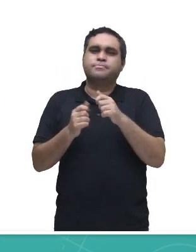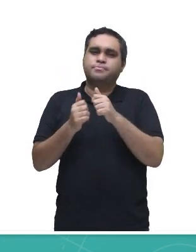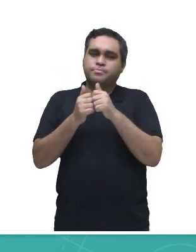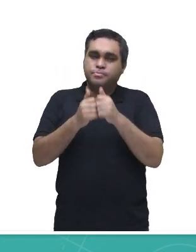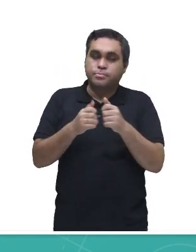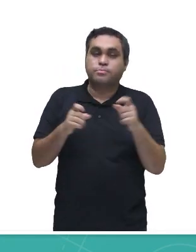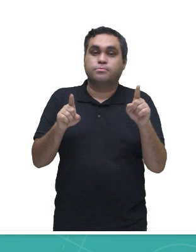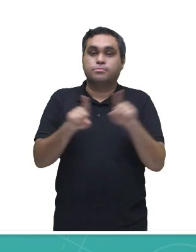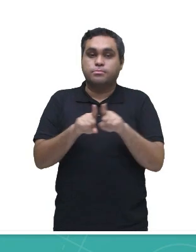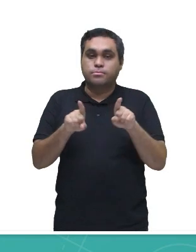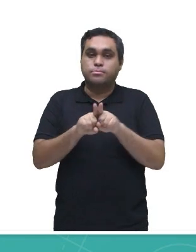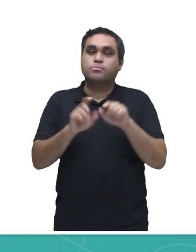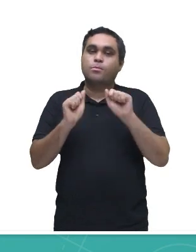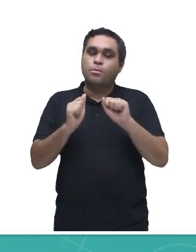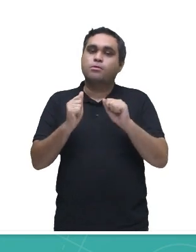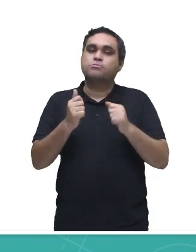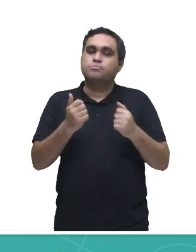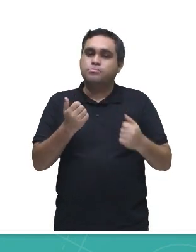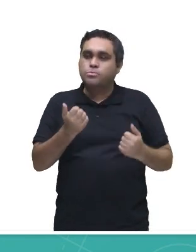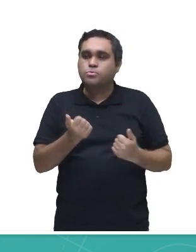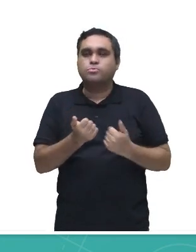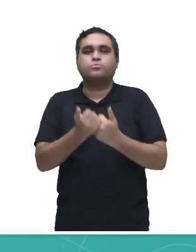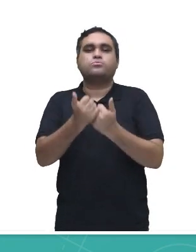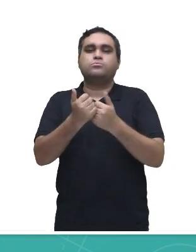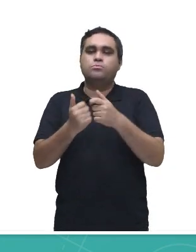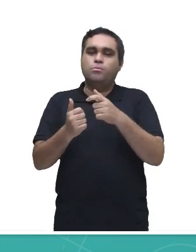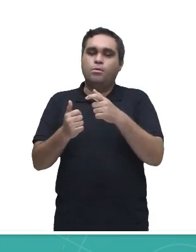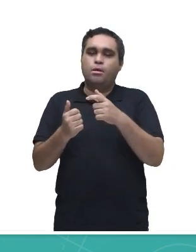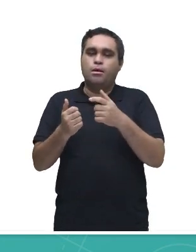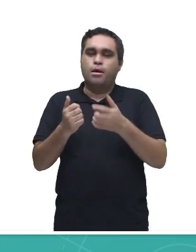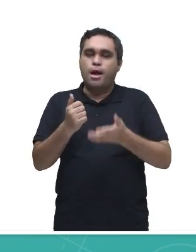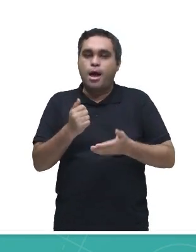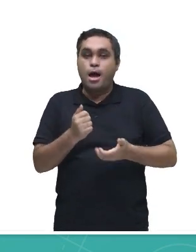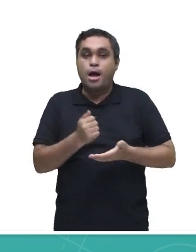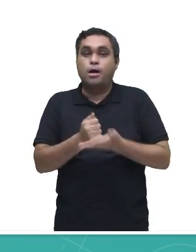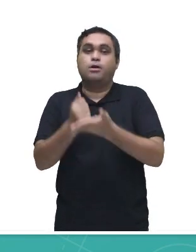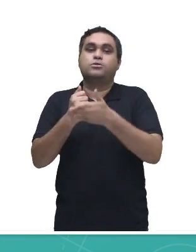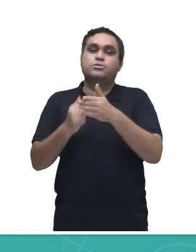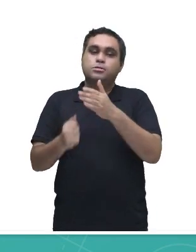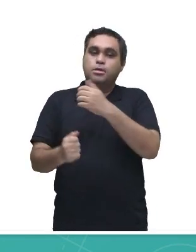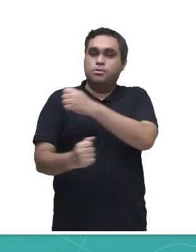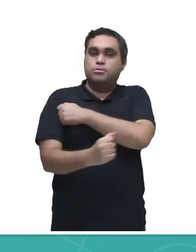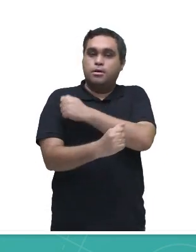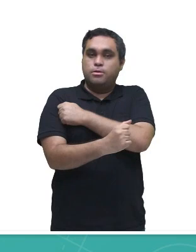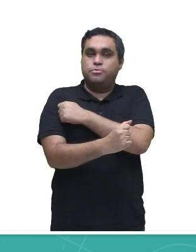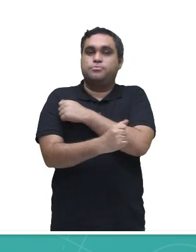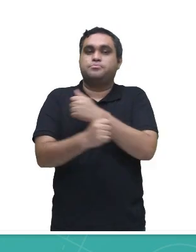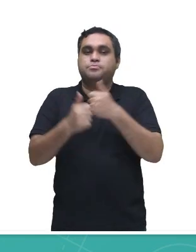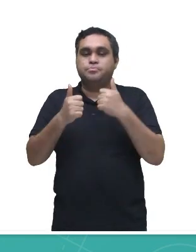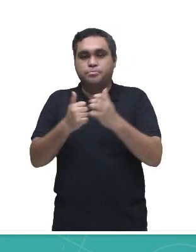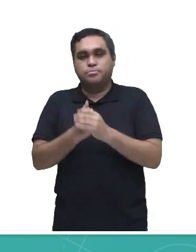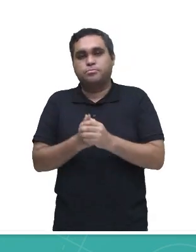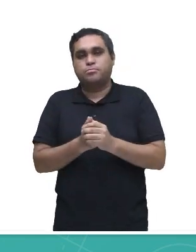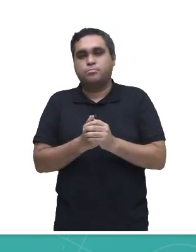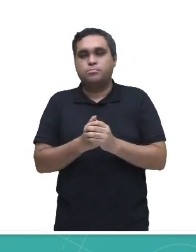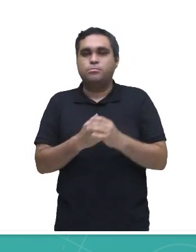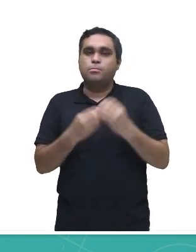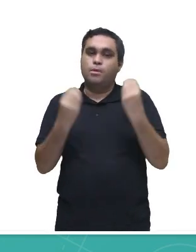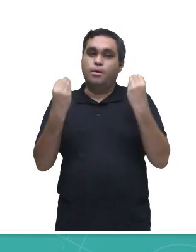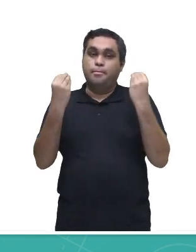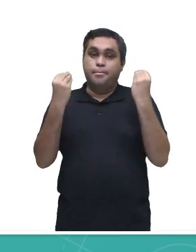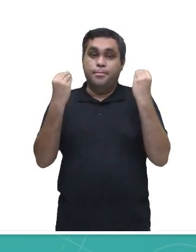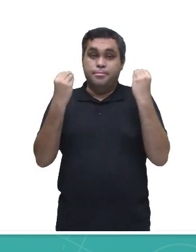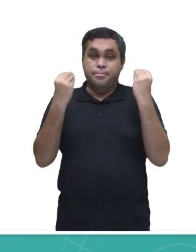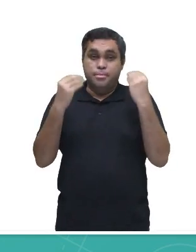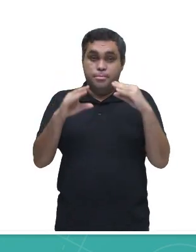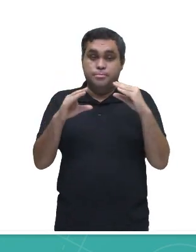e podem auxiliar aí os alunos com os comentários e também participar, tá? A gente está mostrando e postando aí para vocês também